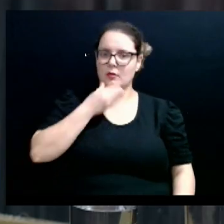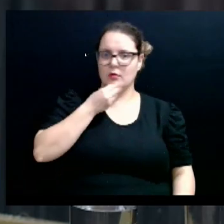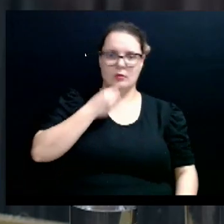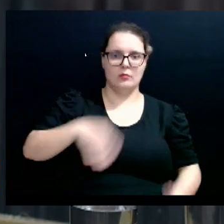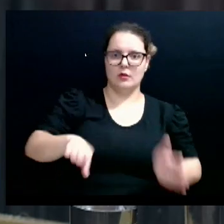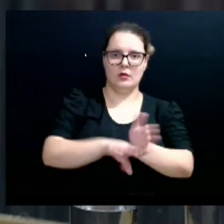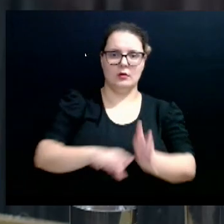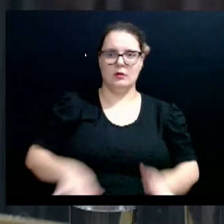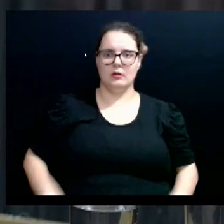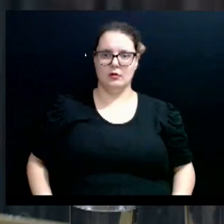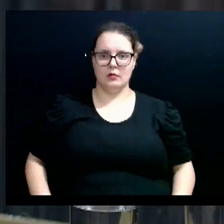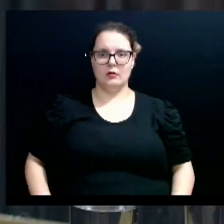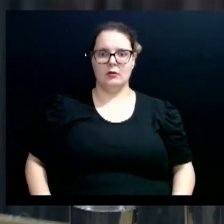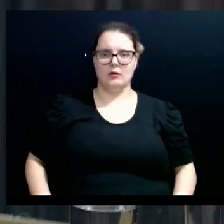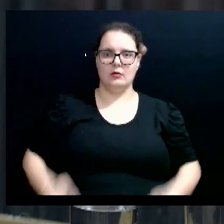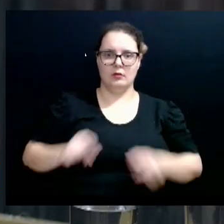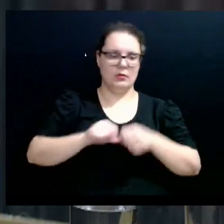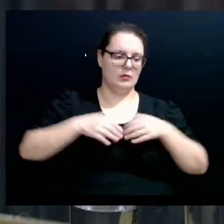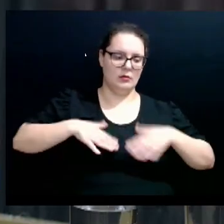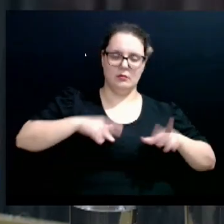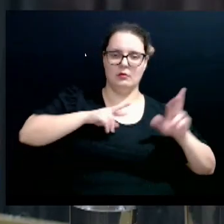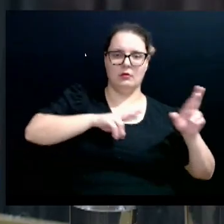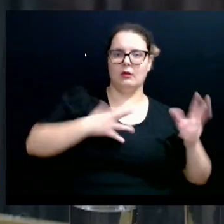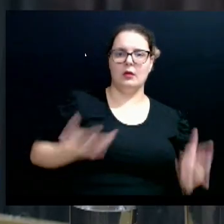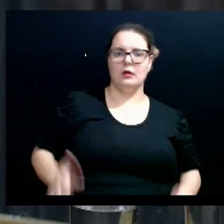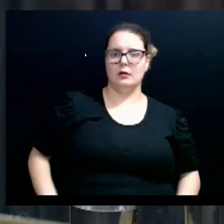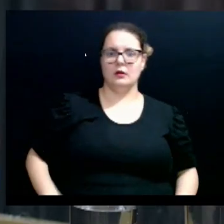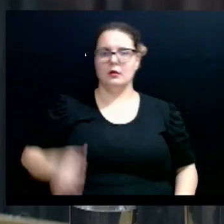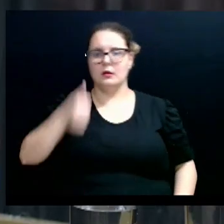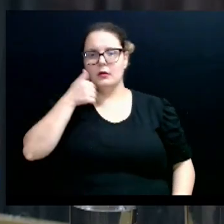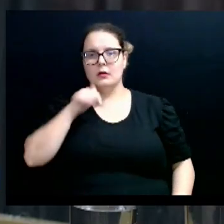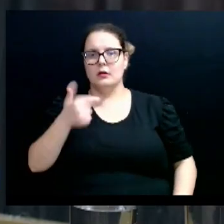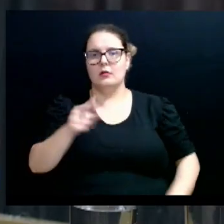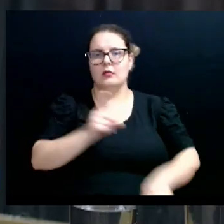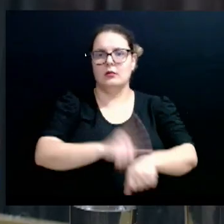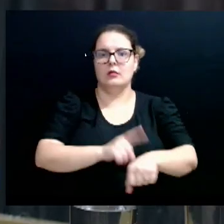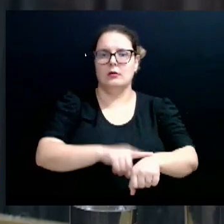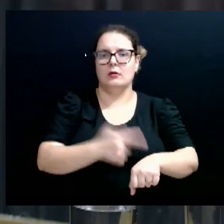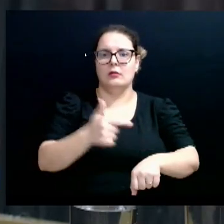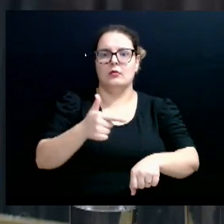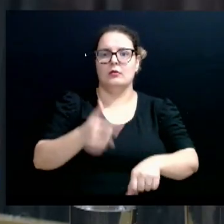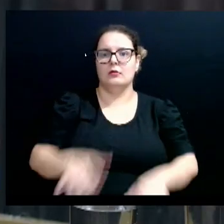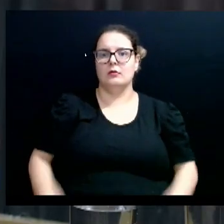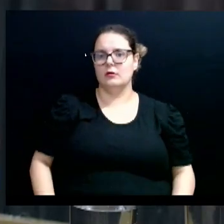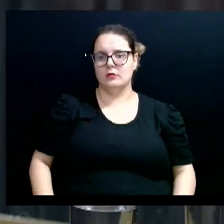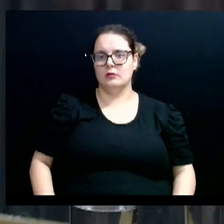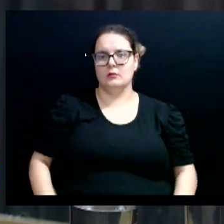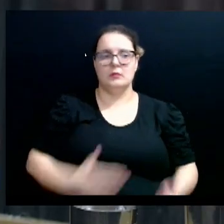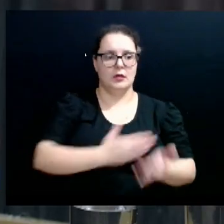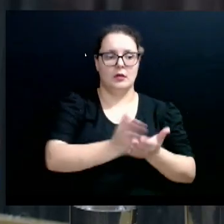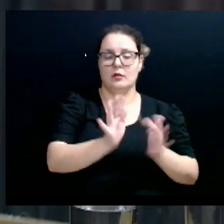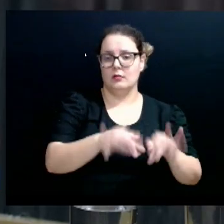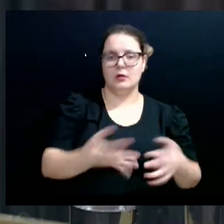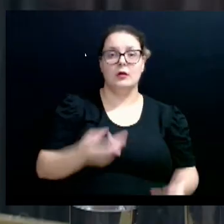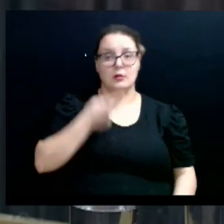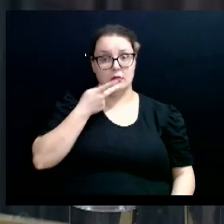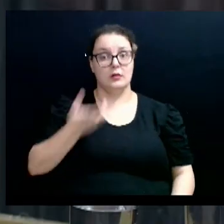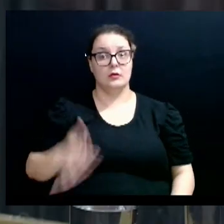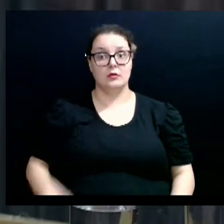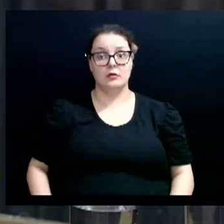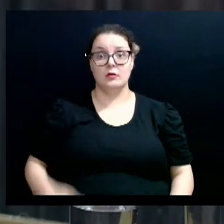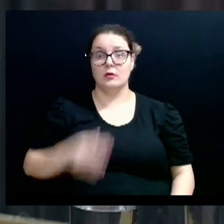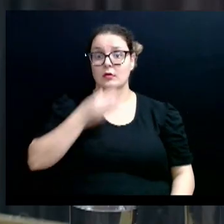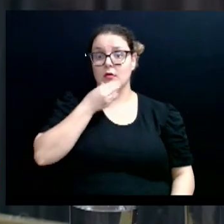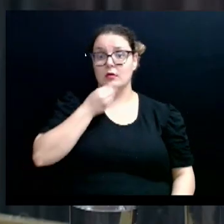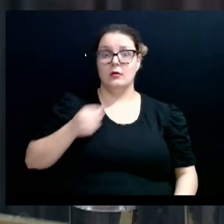fazer o seu descanso e a mulher não tem relógio para bater Aham, ponto, né, eu falo muito isso. exato. O homem terminou, ai